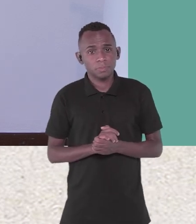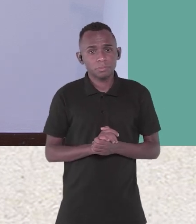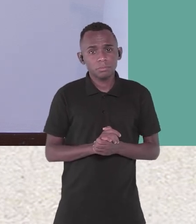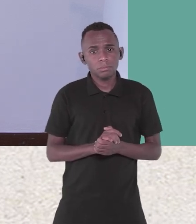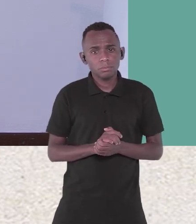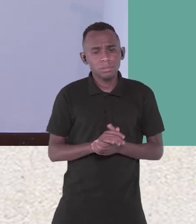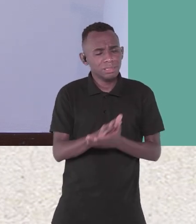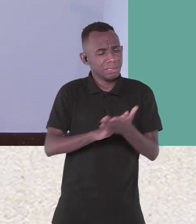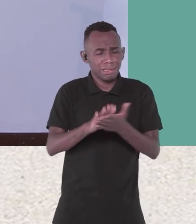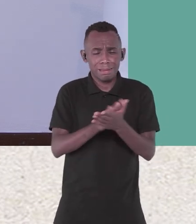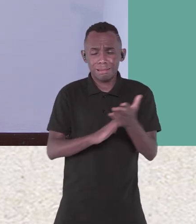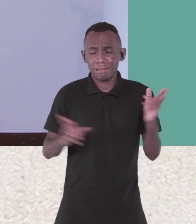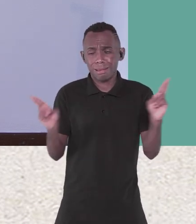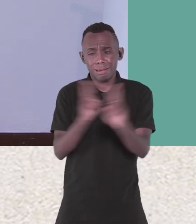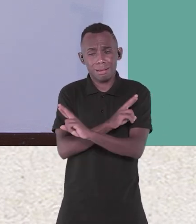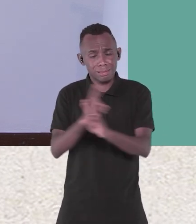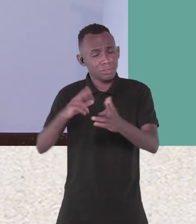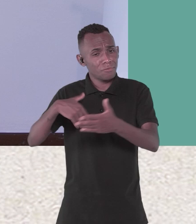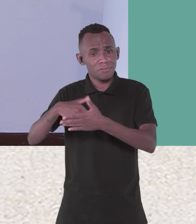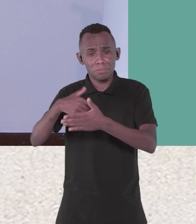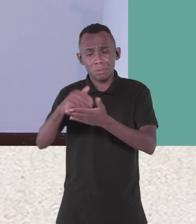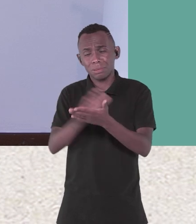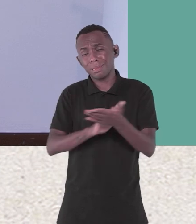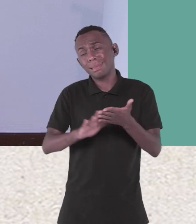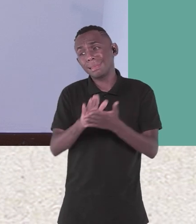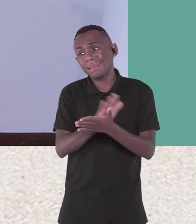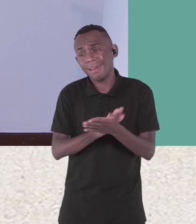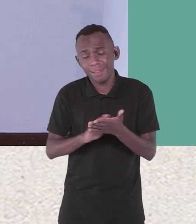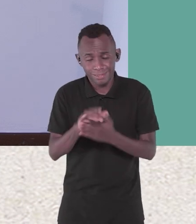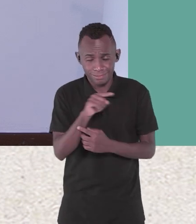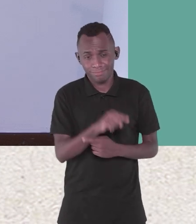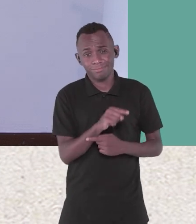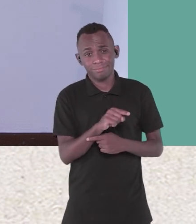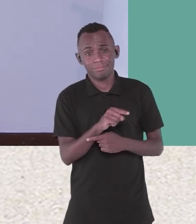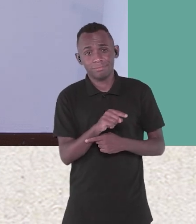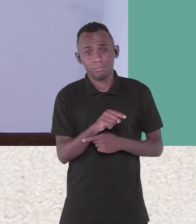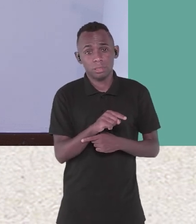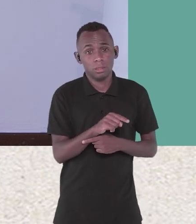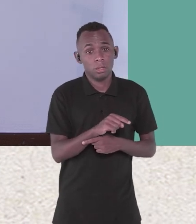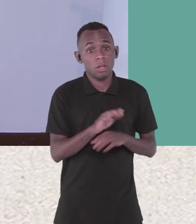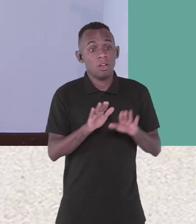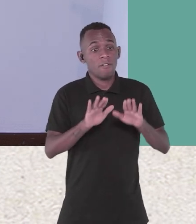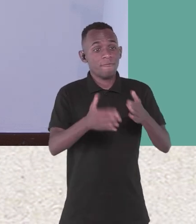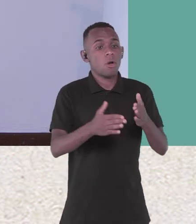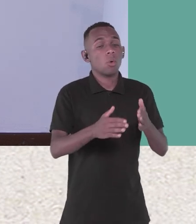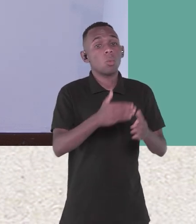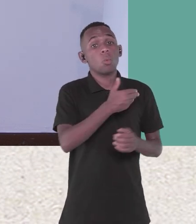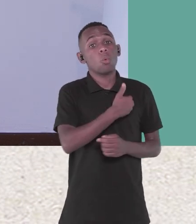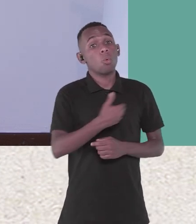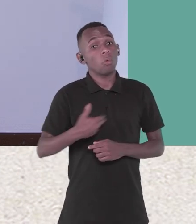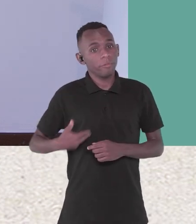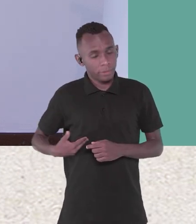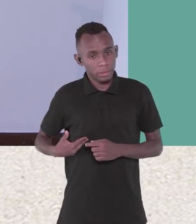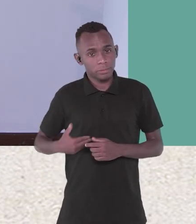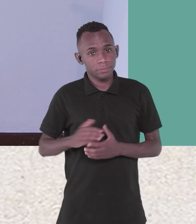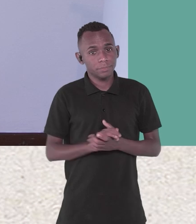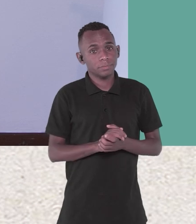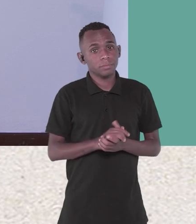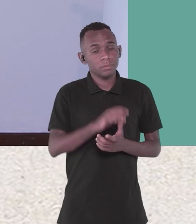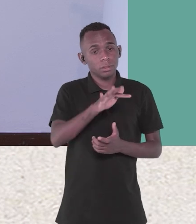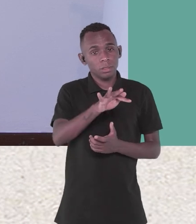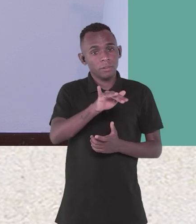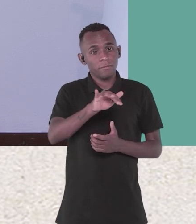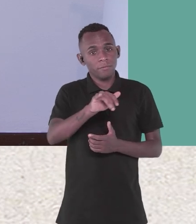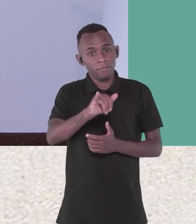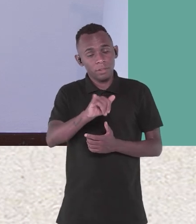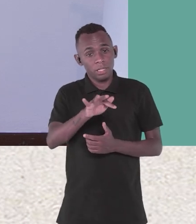não tinha nada a ver com futebol, não tem nenhuma relação com futebol. A questão dele era a governança. E a FIFA,